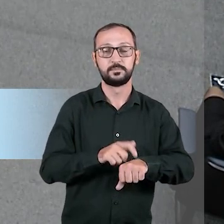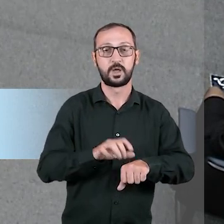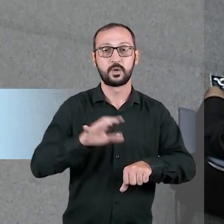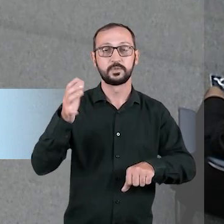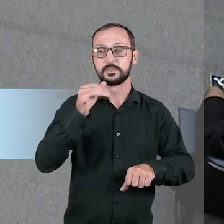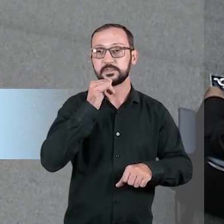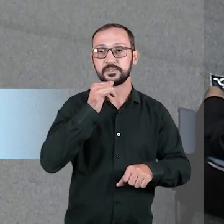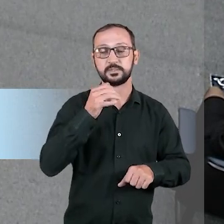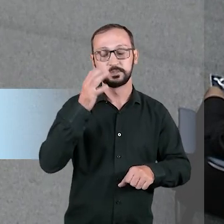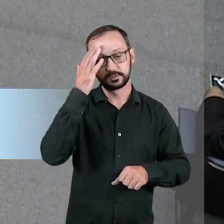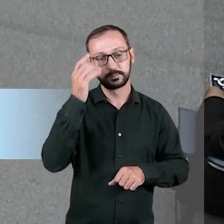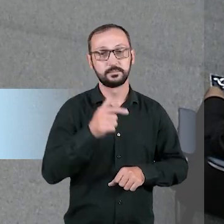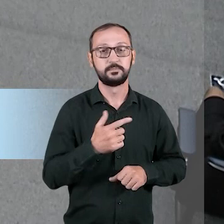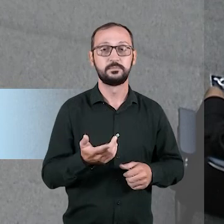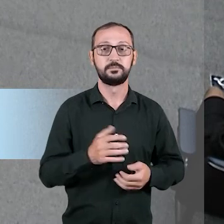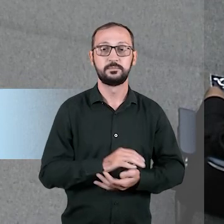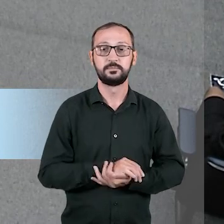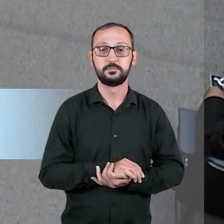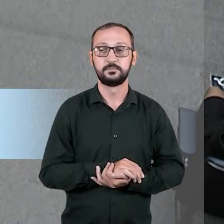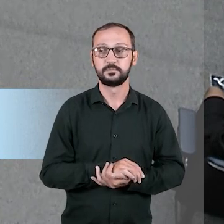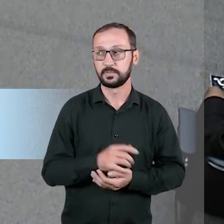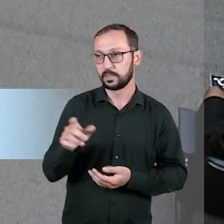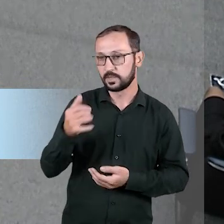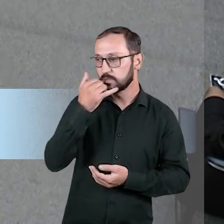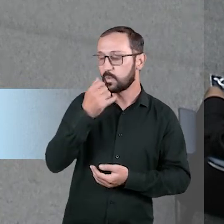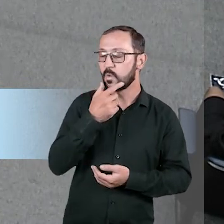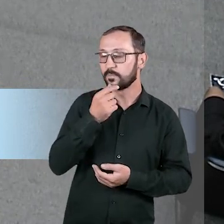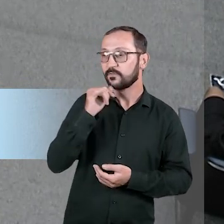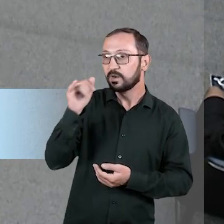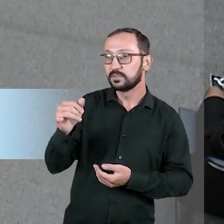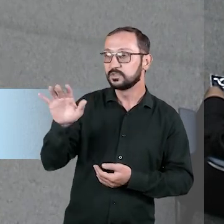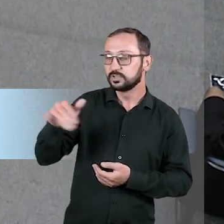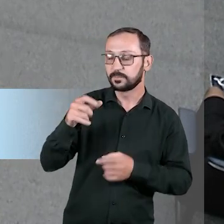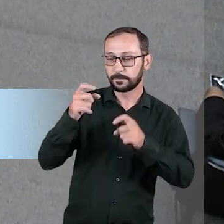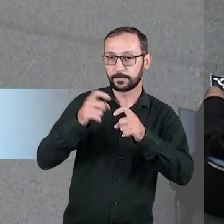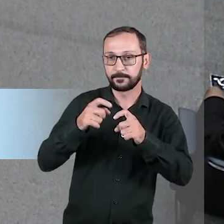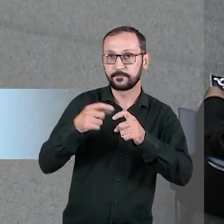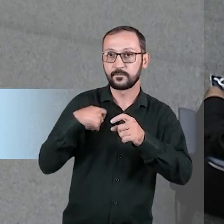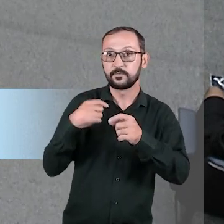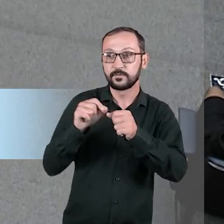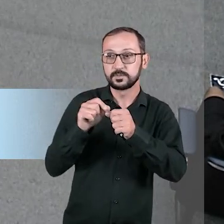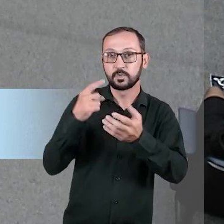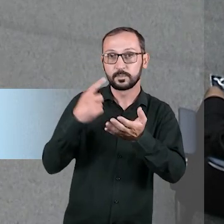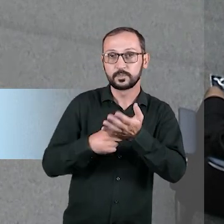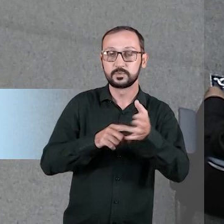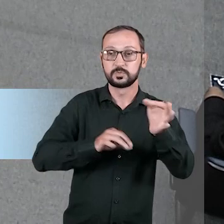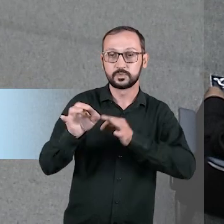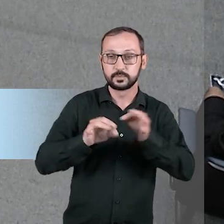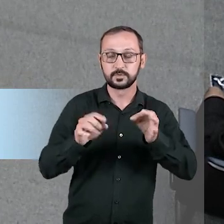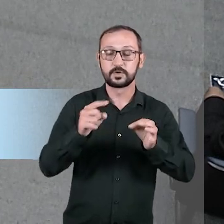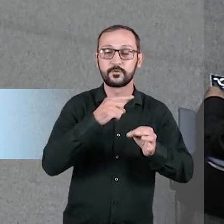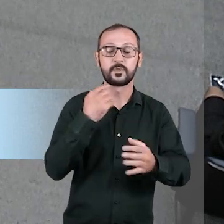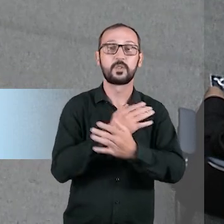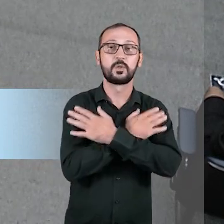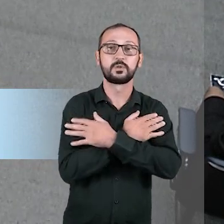momento, acontece de saber. Aí, tipo assim, o senhor chamou o médico e falou assim, vamos fazer uma coisa, eu já organizei o